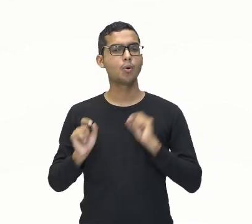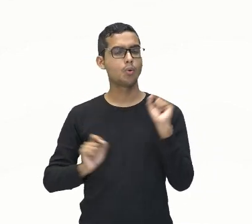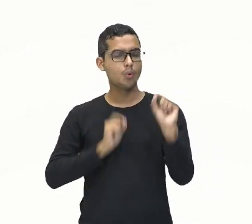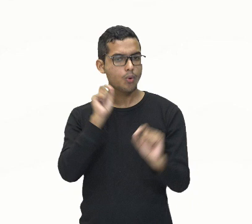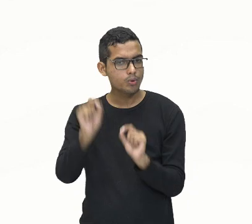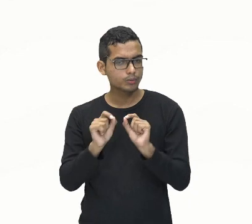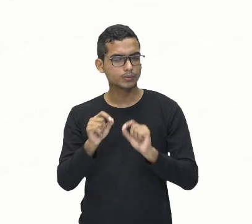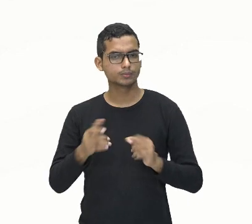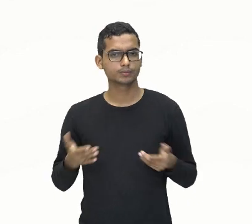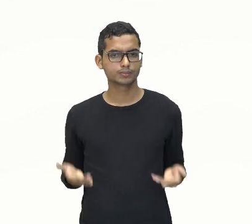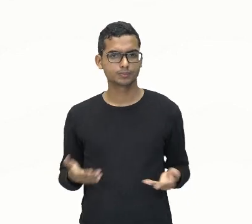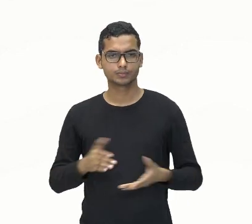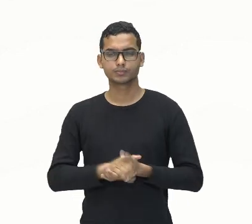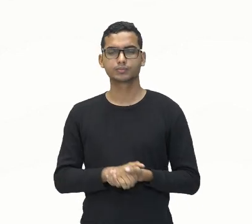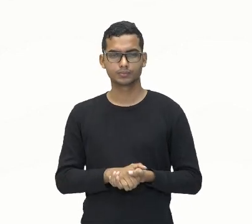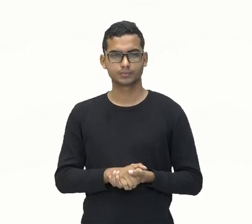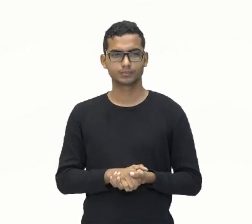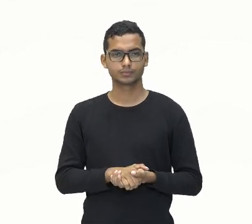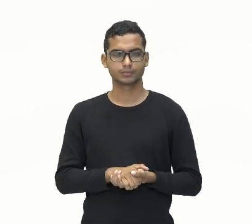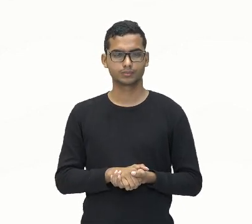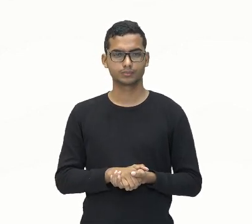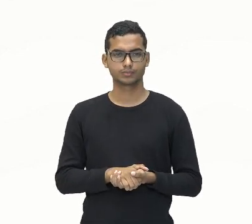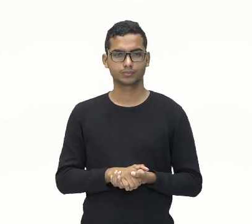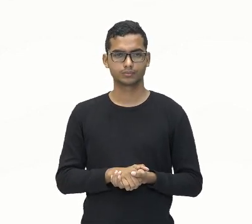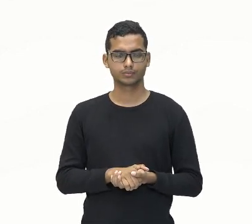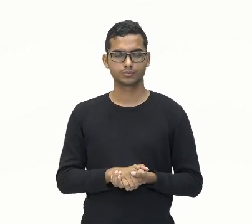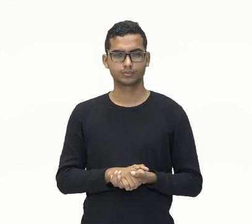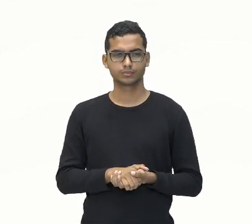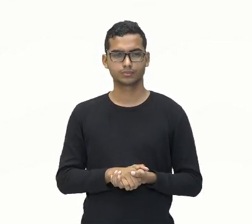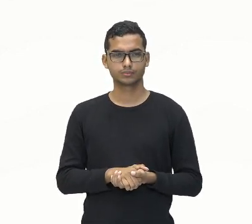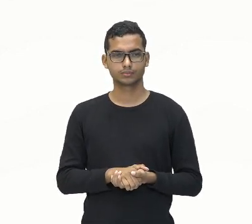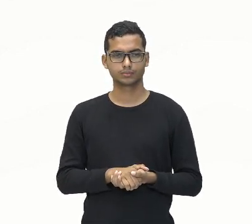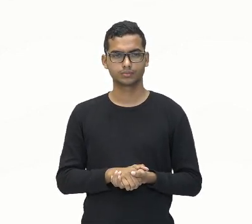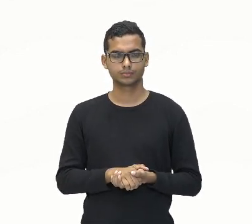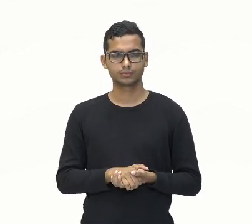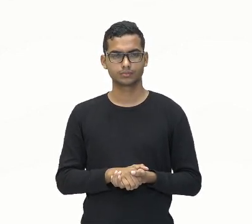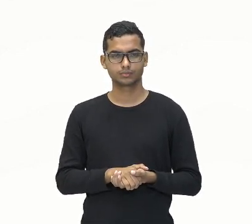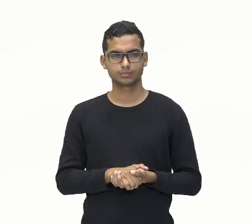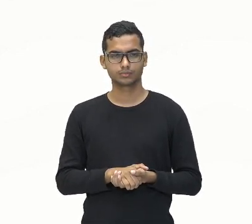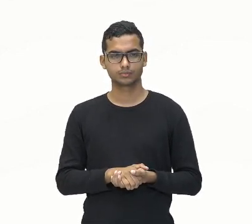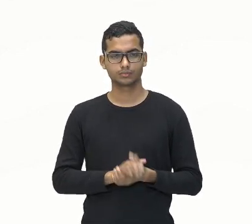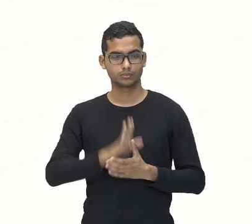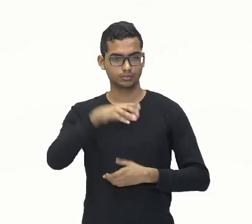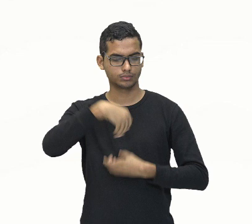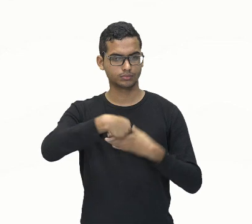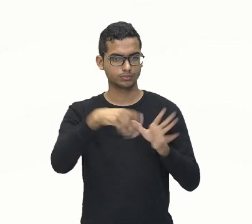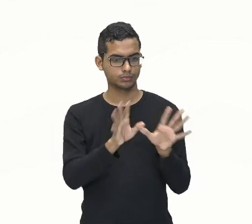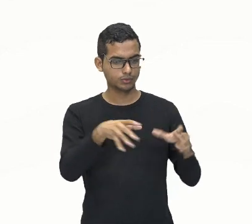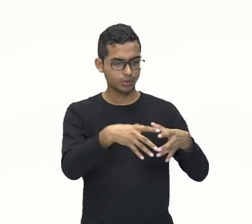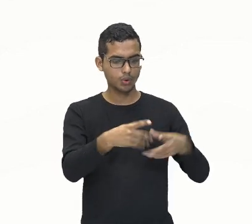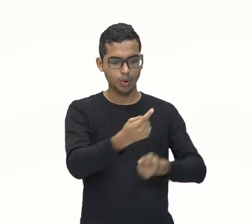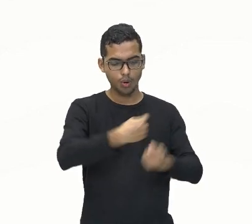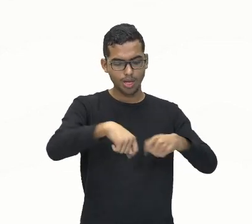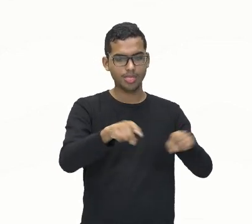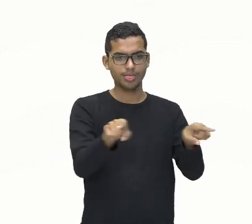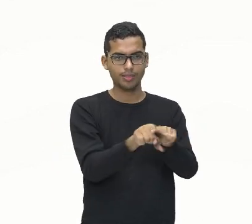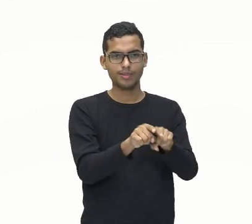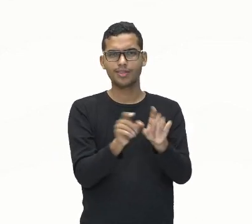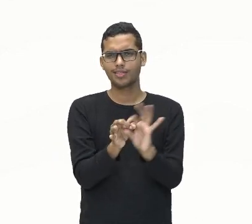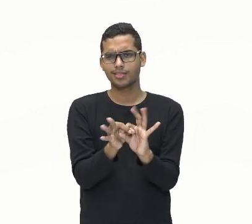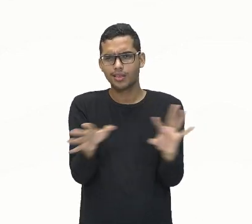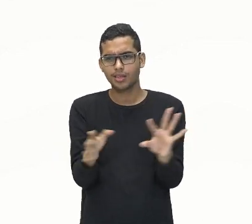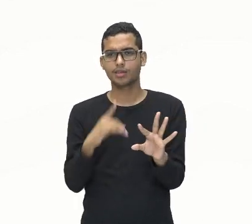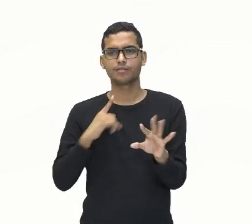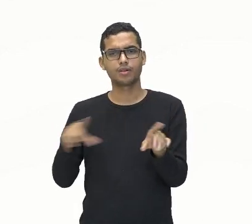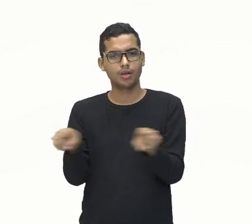justamente congregar aqui num bloco econômico países que têm esse livre acesso entre